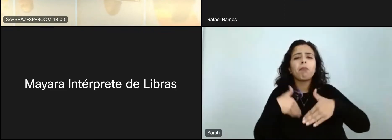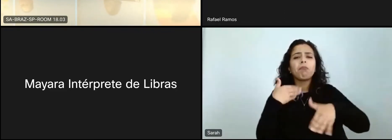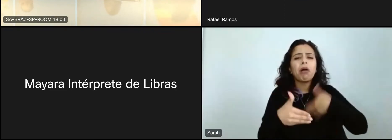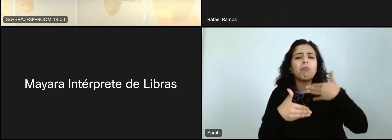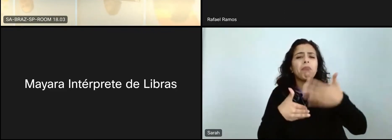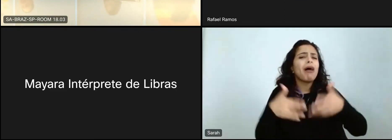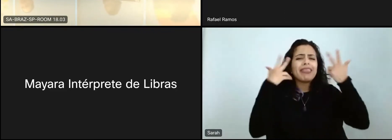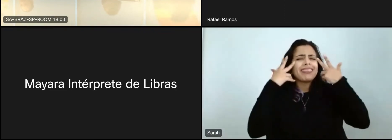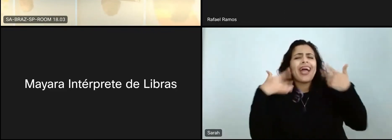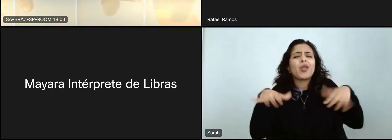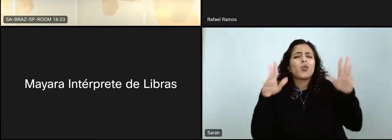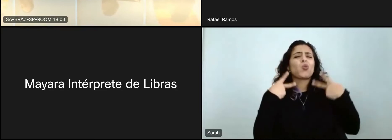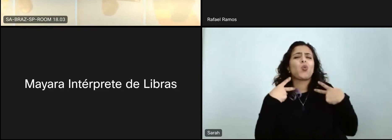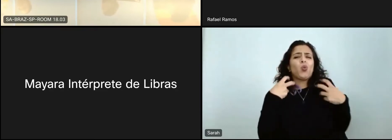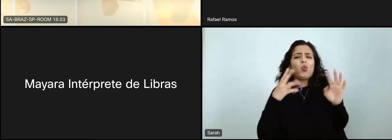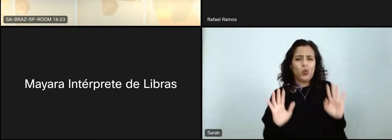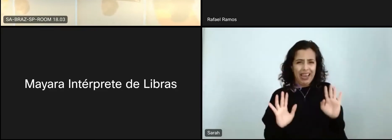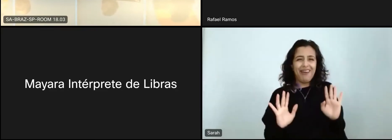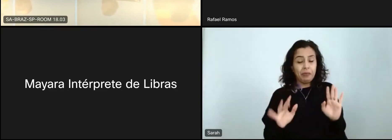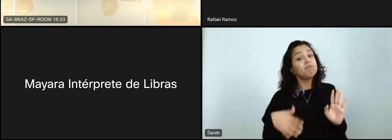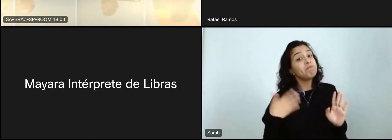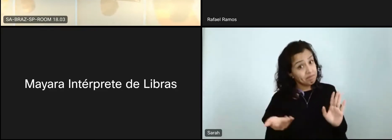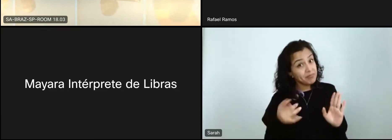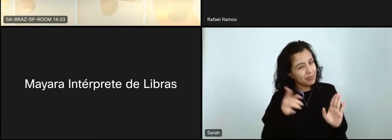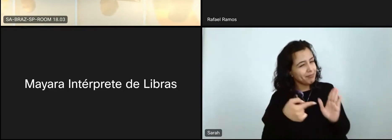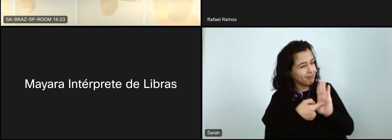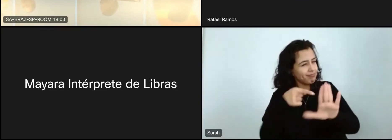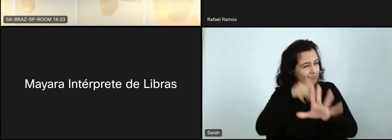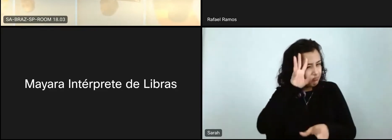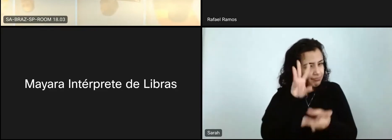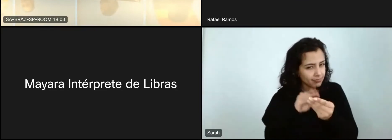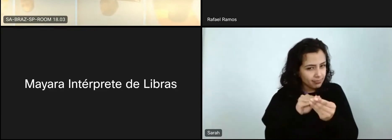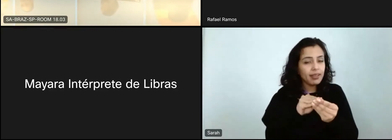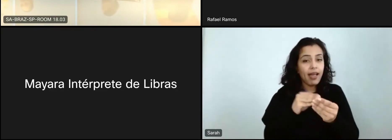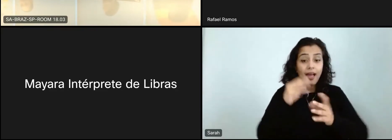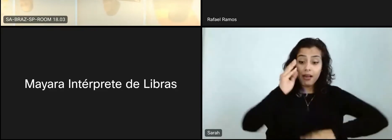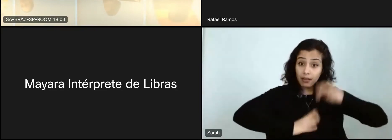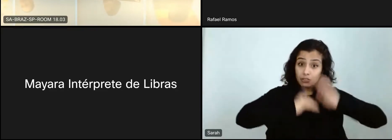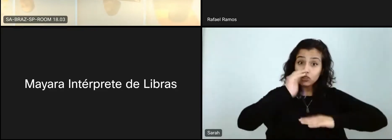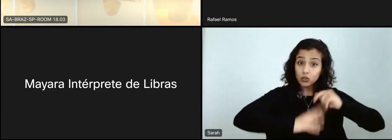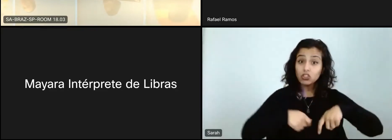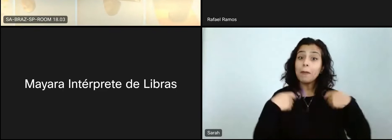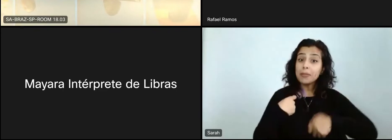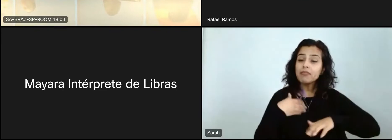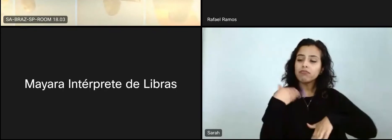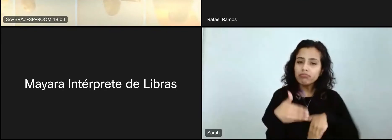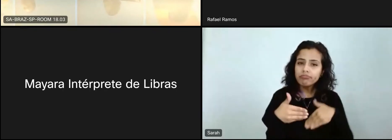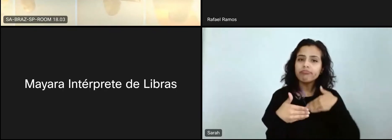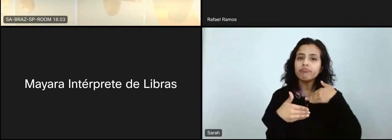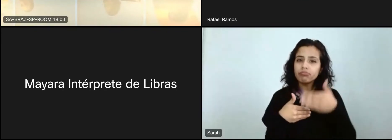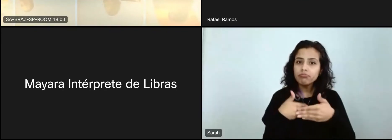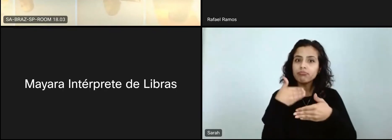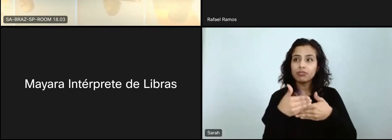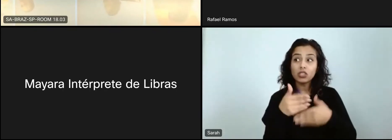né, dos líderes, das pessoas e que esse ambiente, por exemplo, passe a ser mais seguro, né? Então, de alguma forma, esse viés inconsciente,